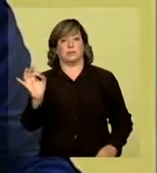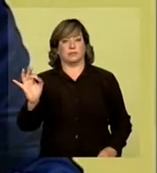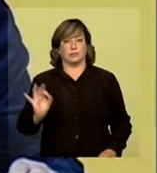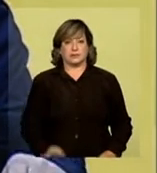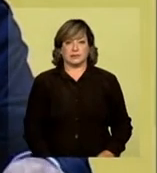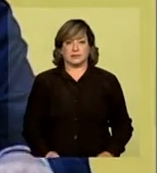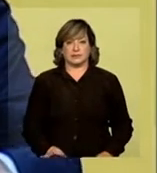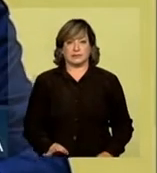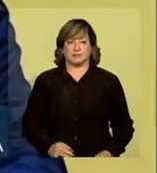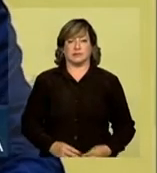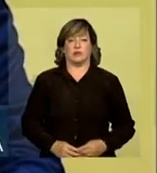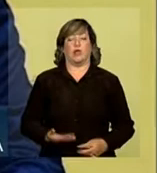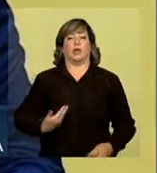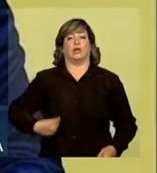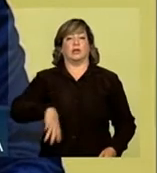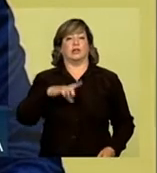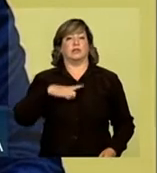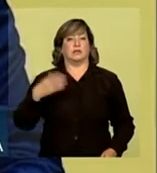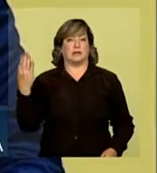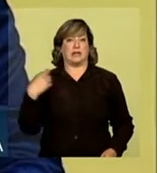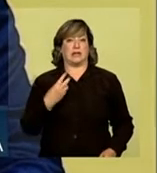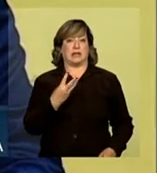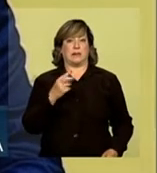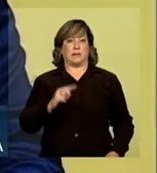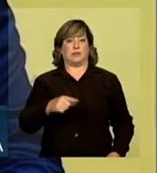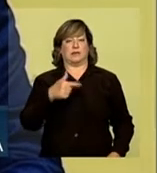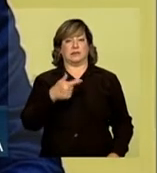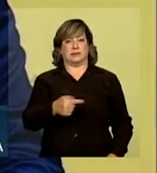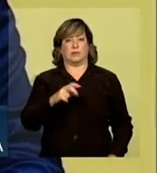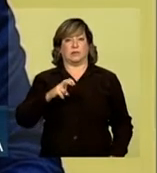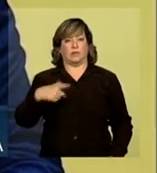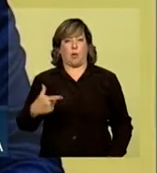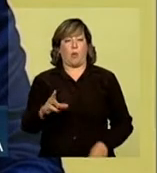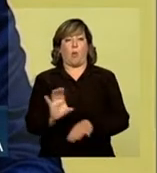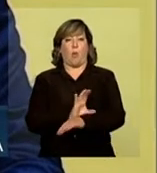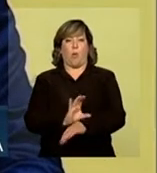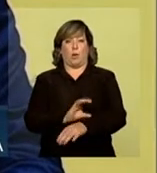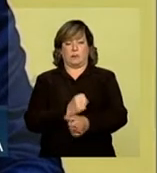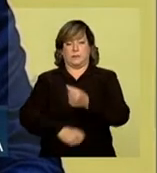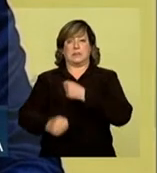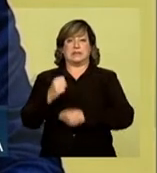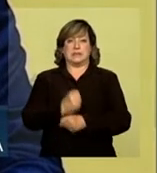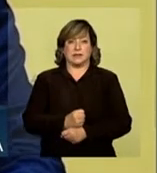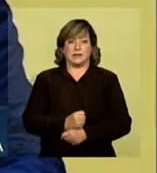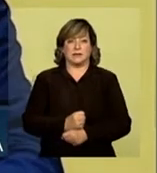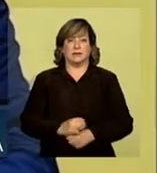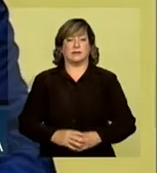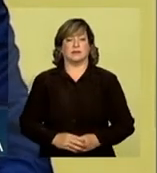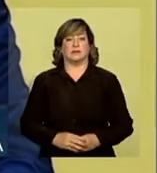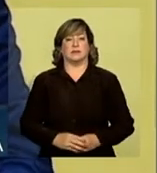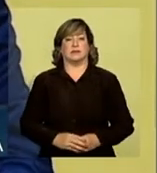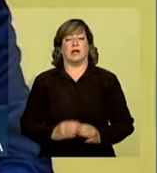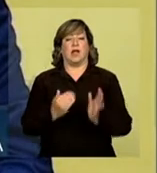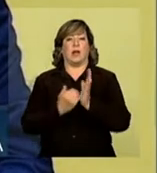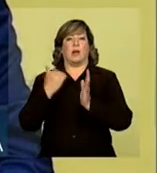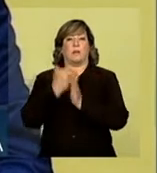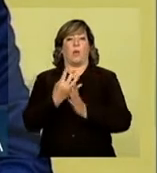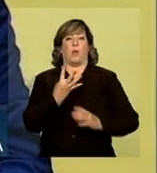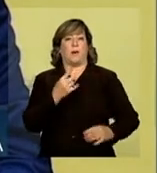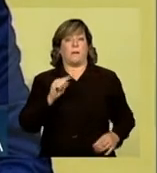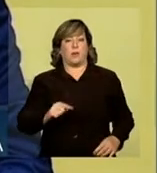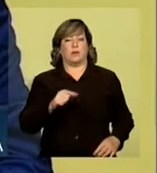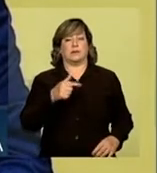e nós temos 3752 cursos o ano passado nós fomos para